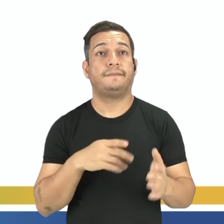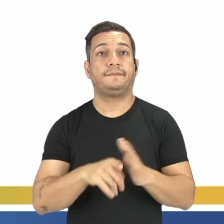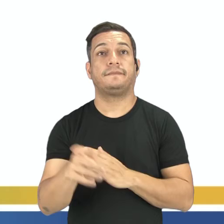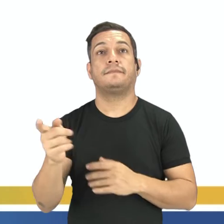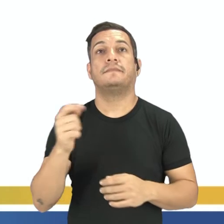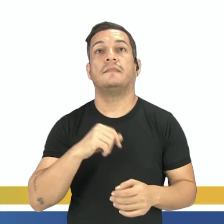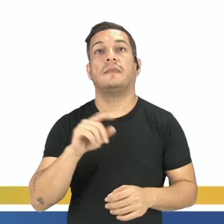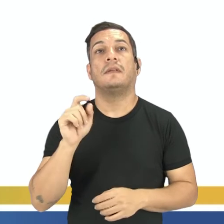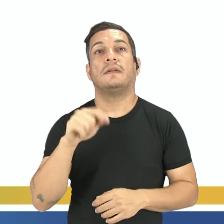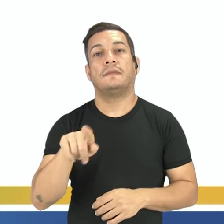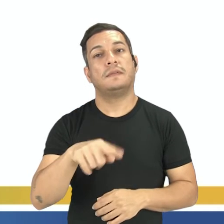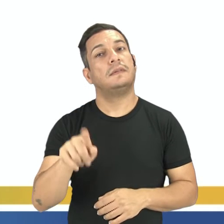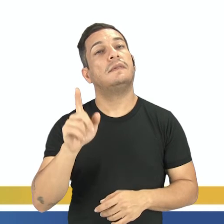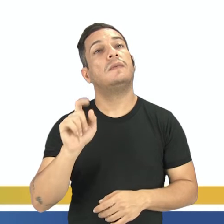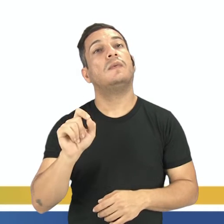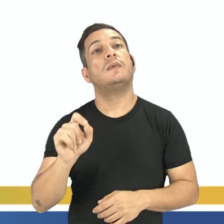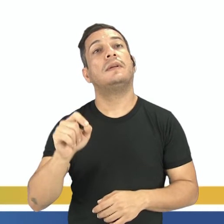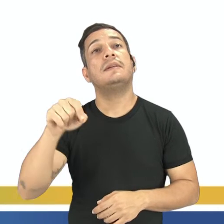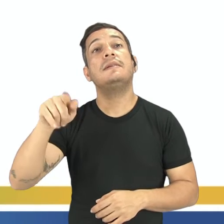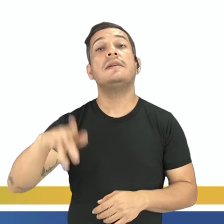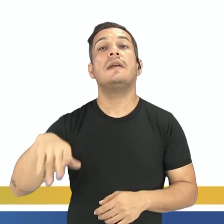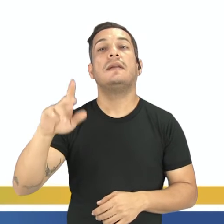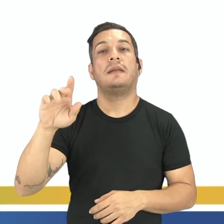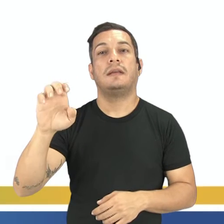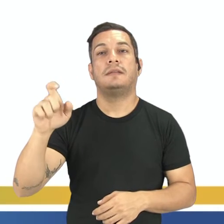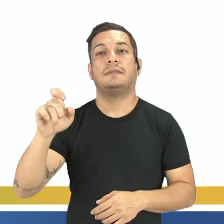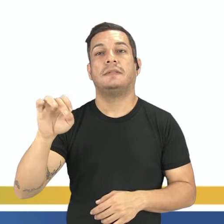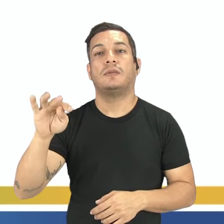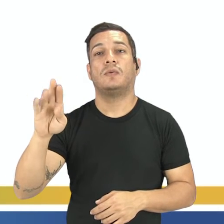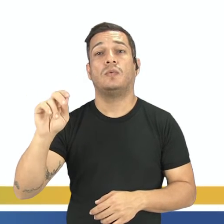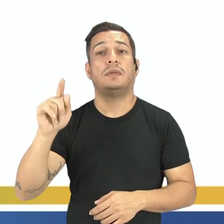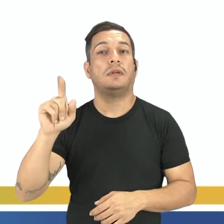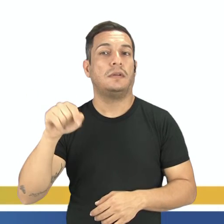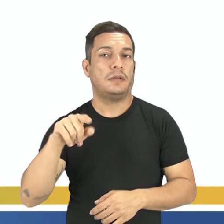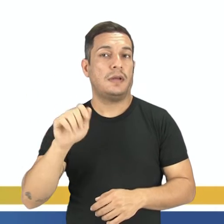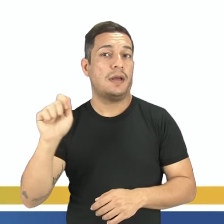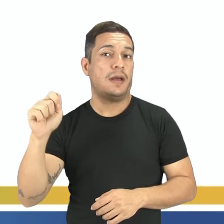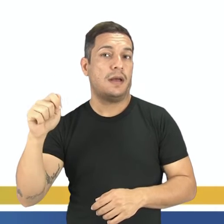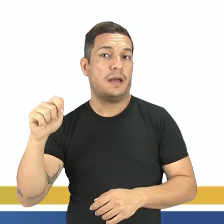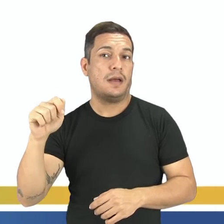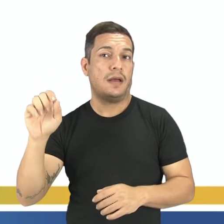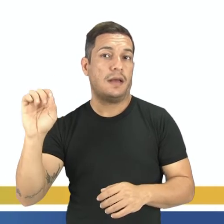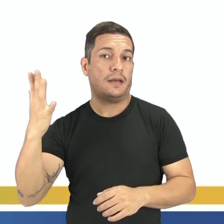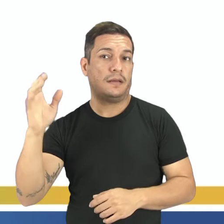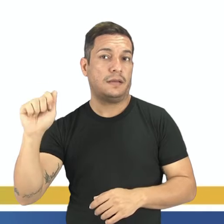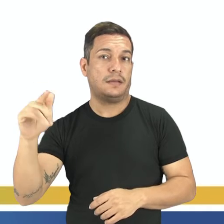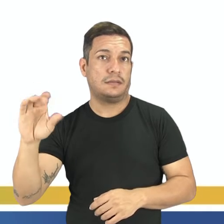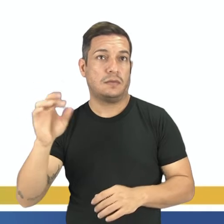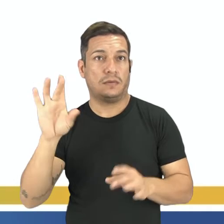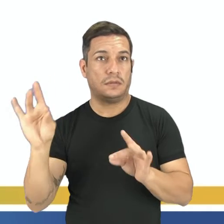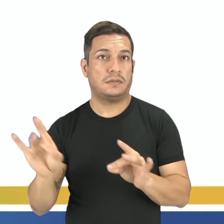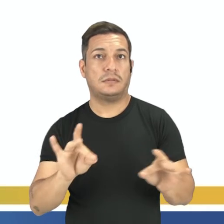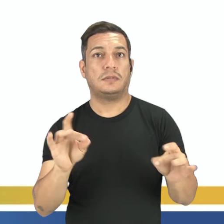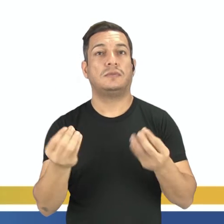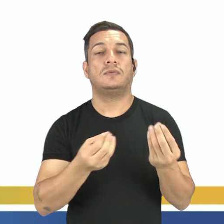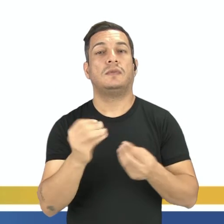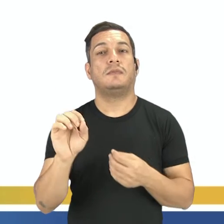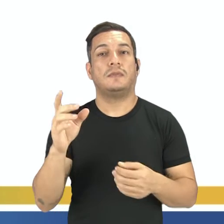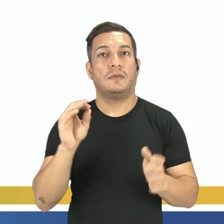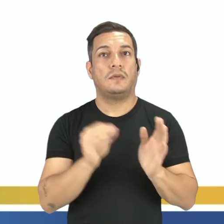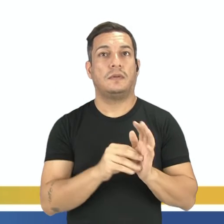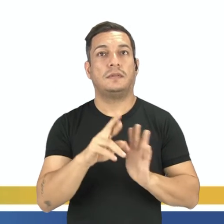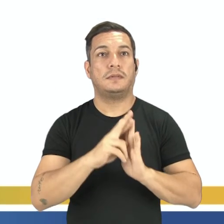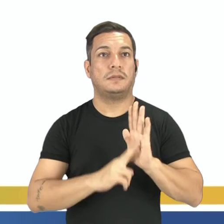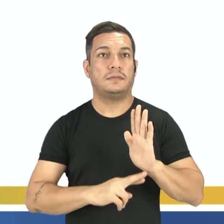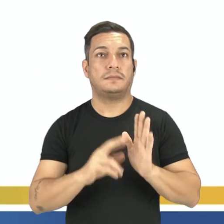pergunta é exatamente como eu falei para vocês. Quem executa, né? Quem vai executar essa ação? Então eu trouxe um trechinho aqui para vocês de como isso foi colocado